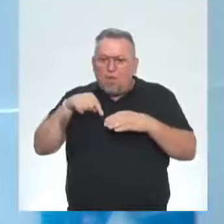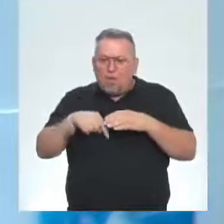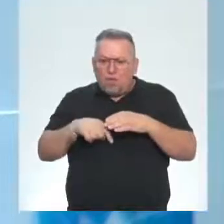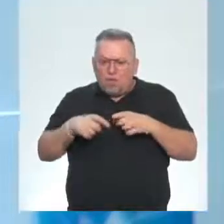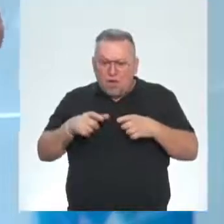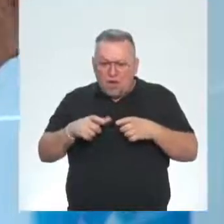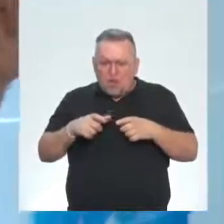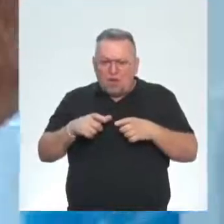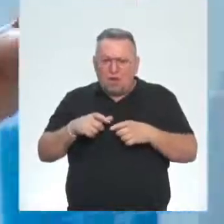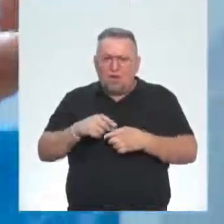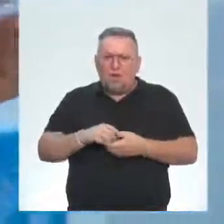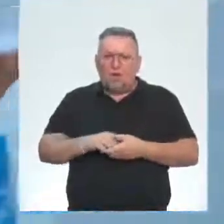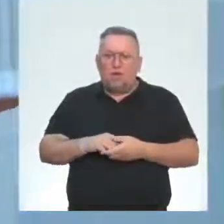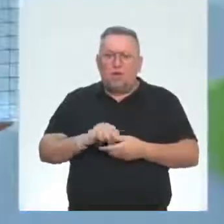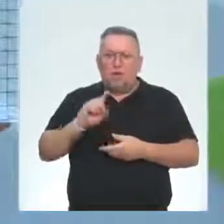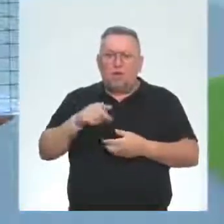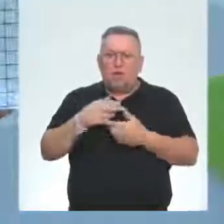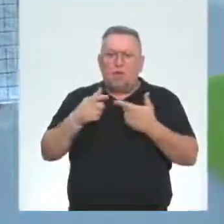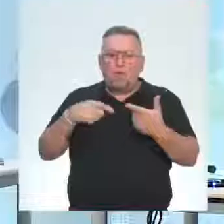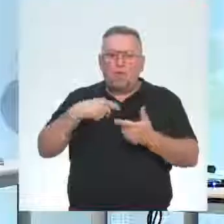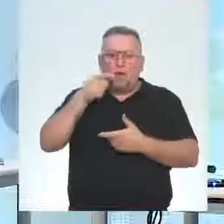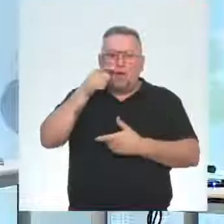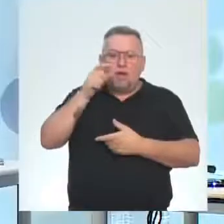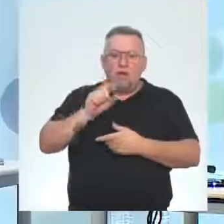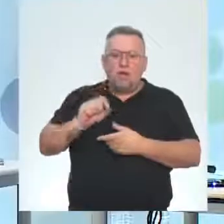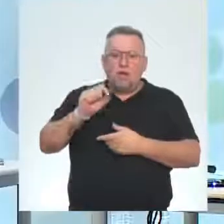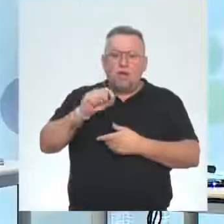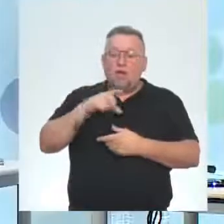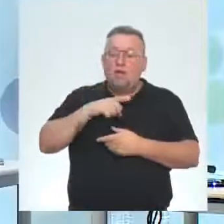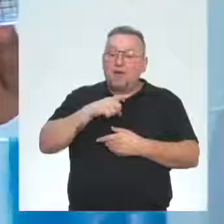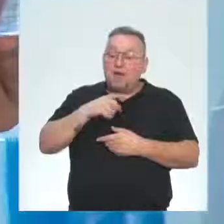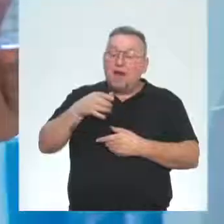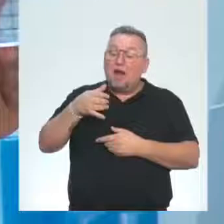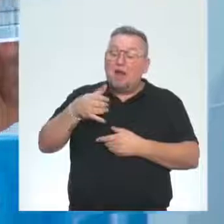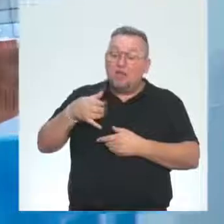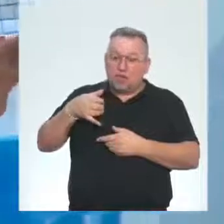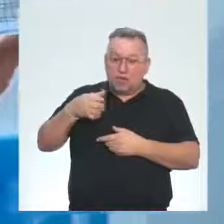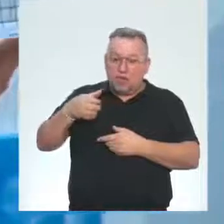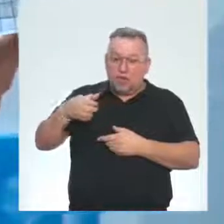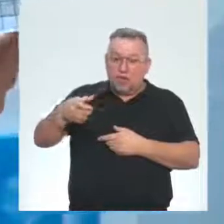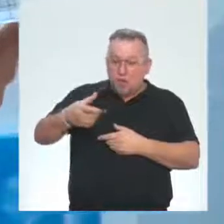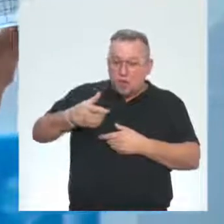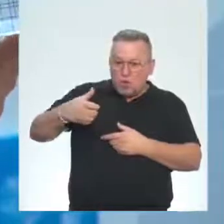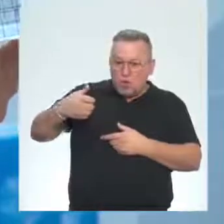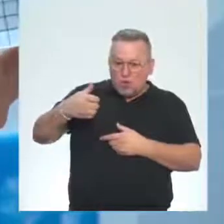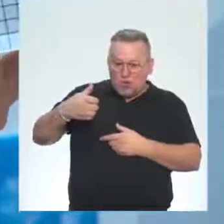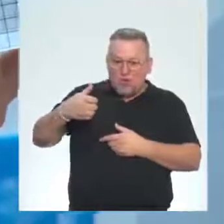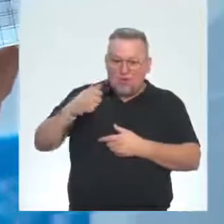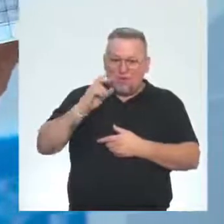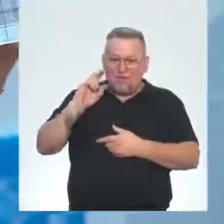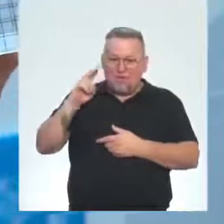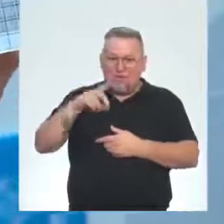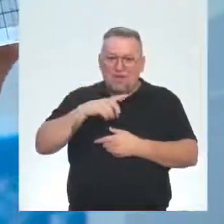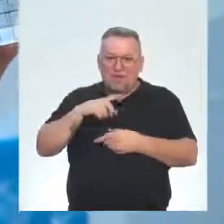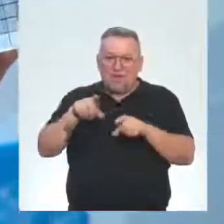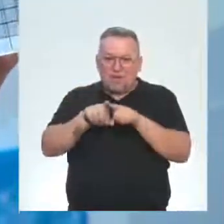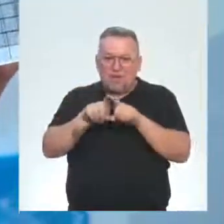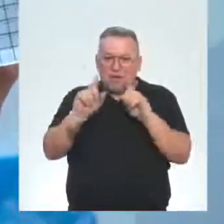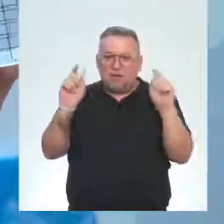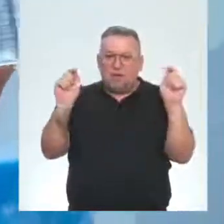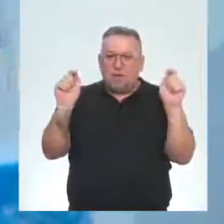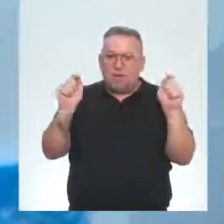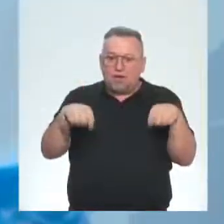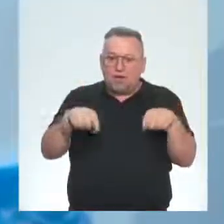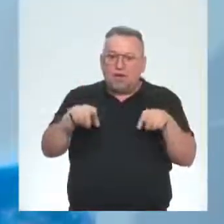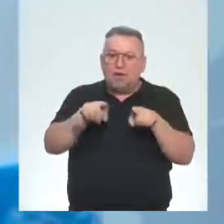Jonas? Beleza. Tá? E uma coisa que é interessante, ó, que nós temos a xícara também, que é o que, apesar de ter uma